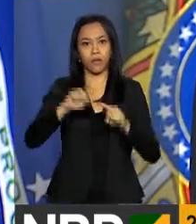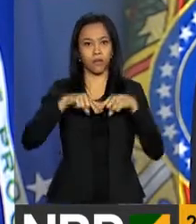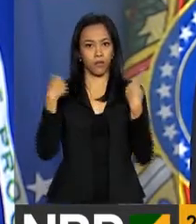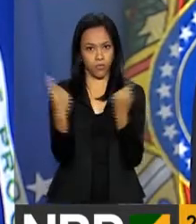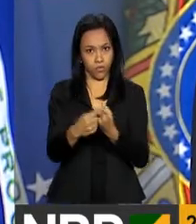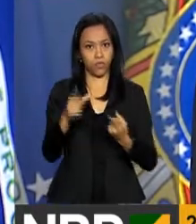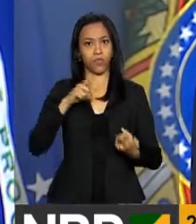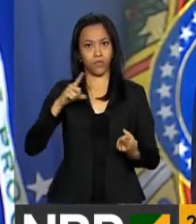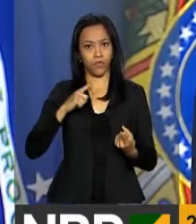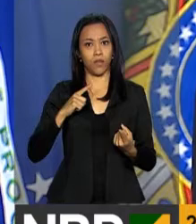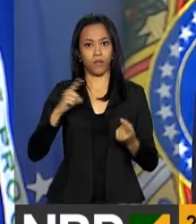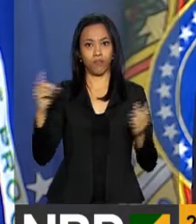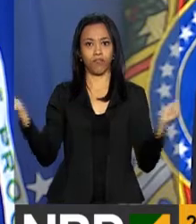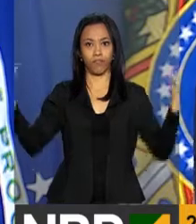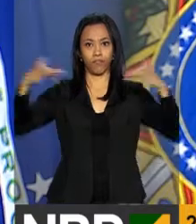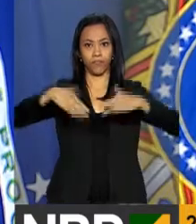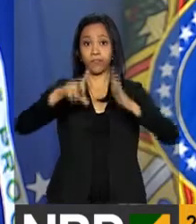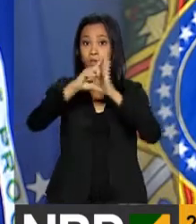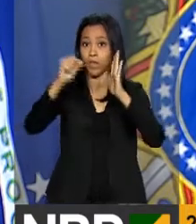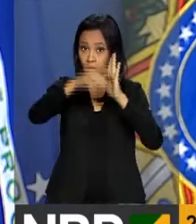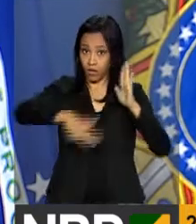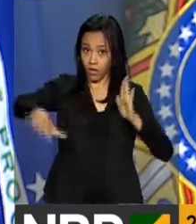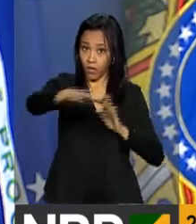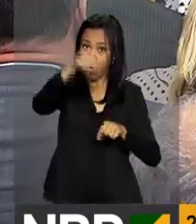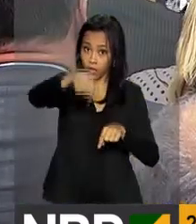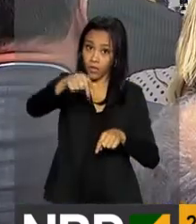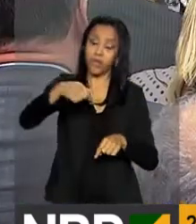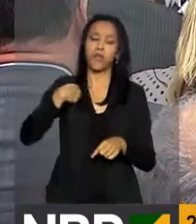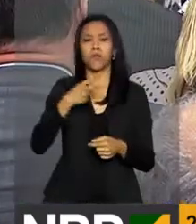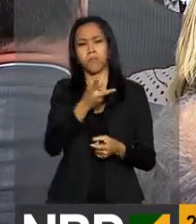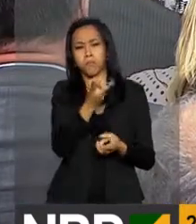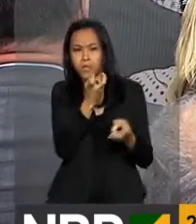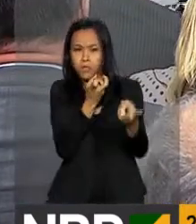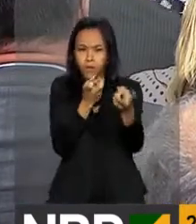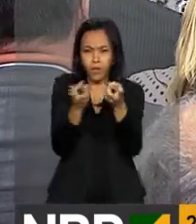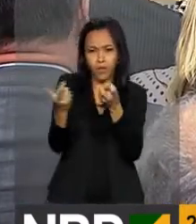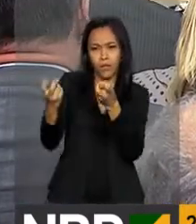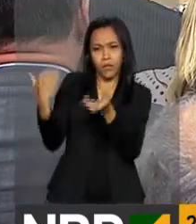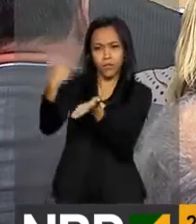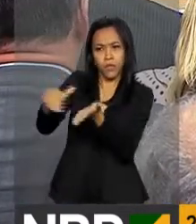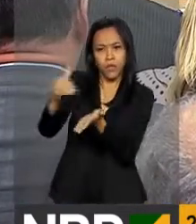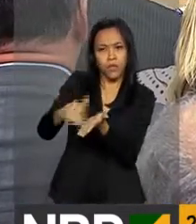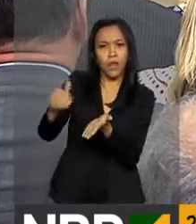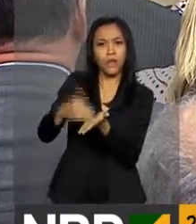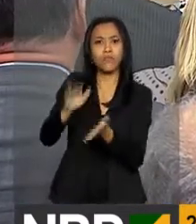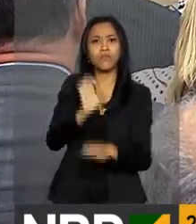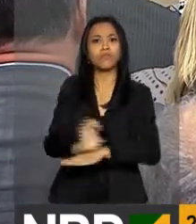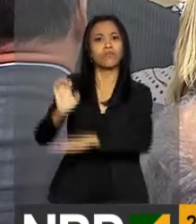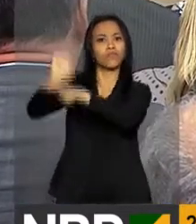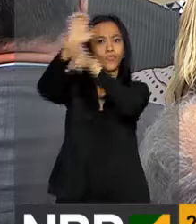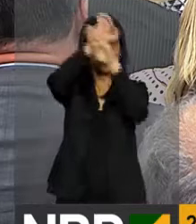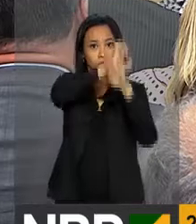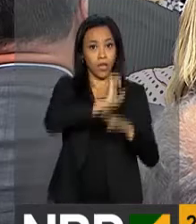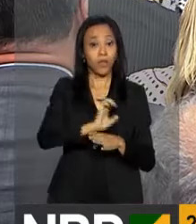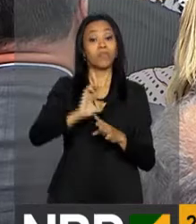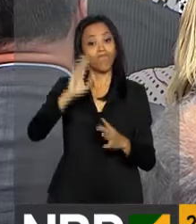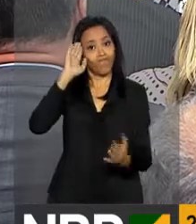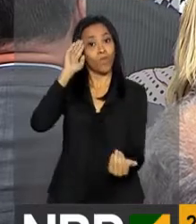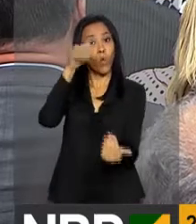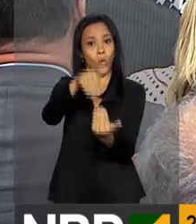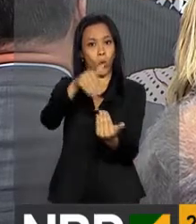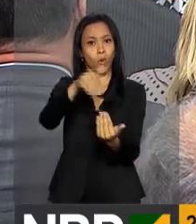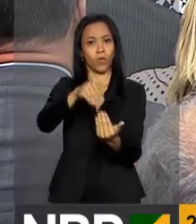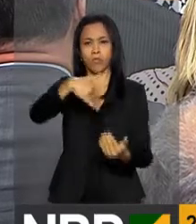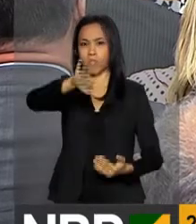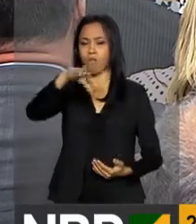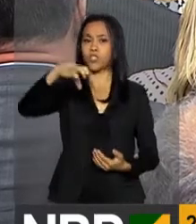aqui no palácio verifica se uma presença de secretários de educação de todo o país a aprovação de mais